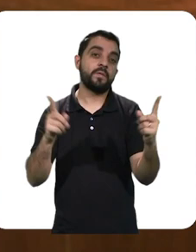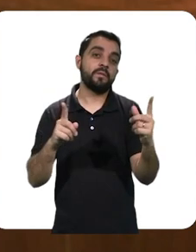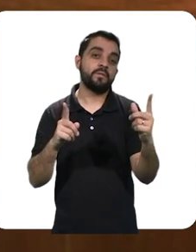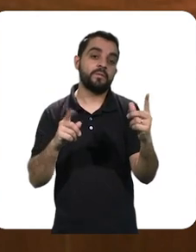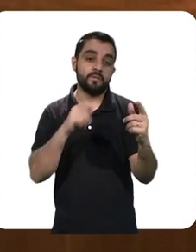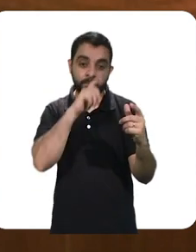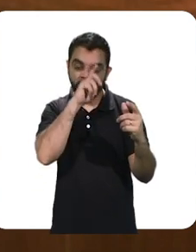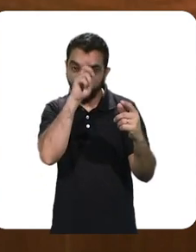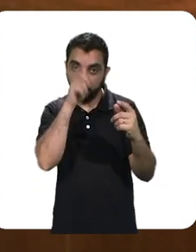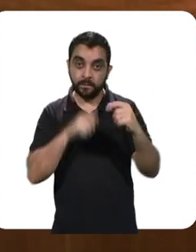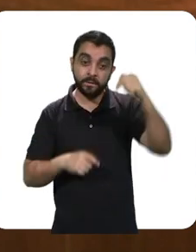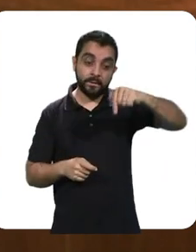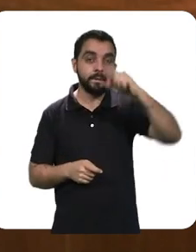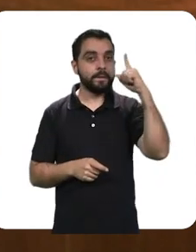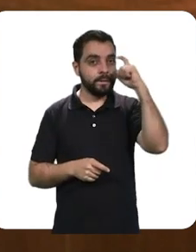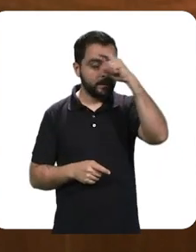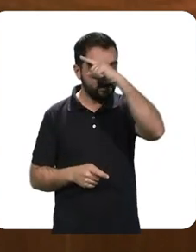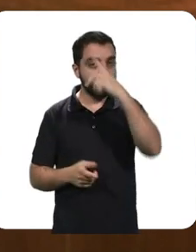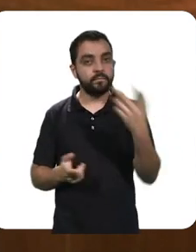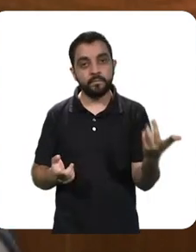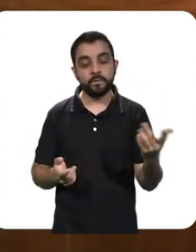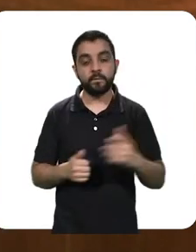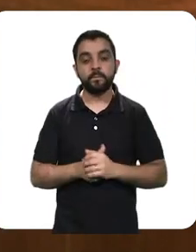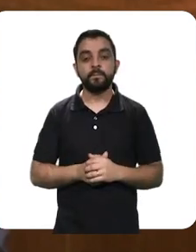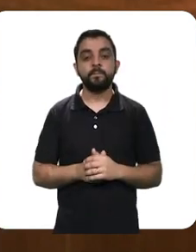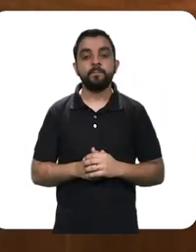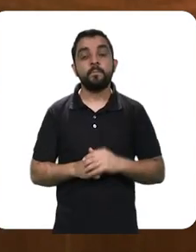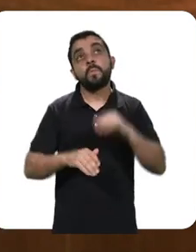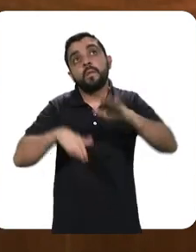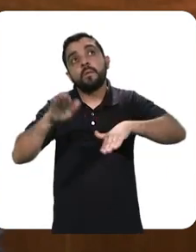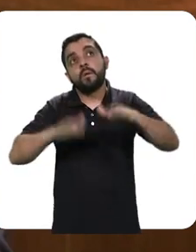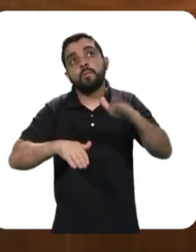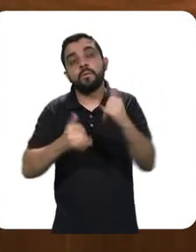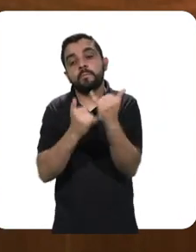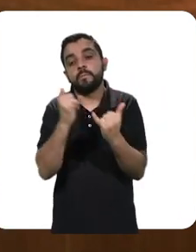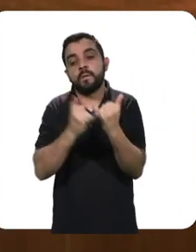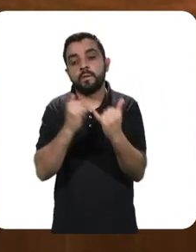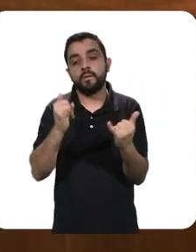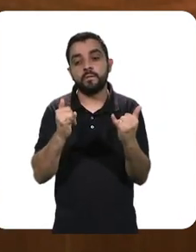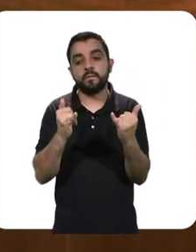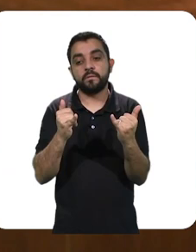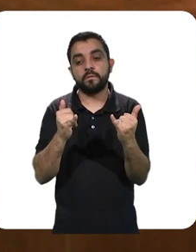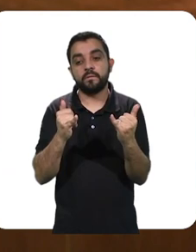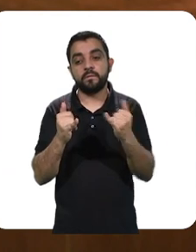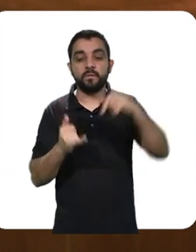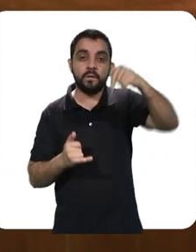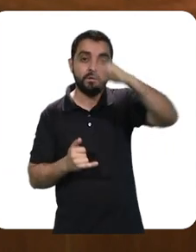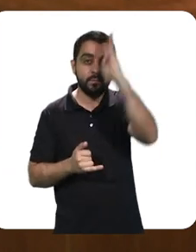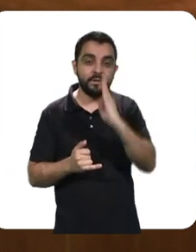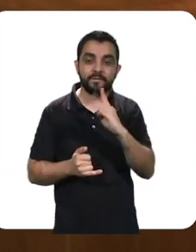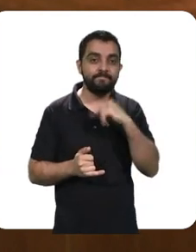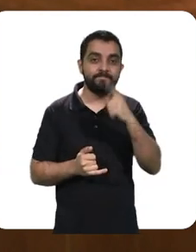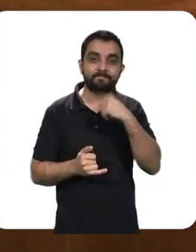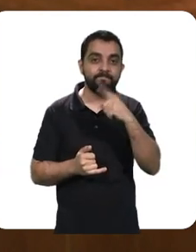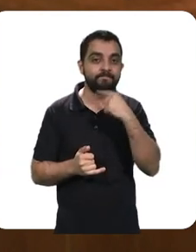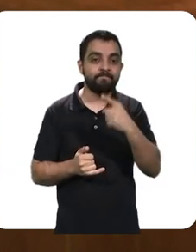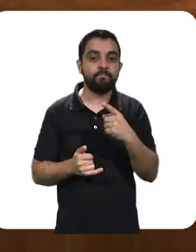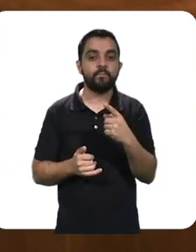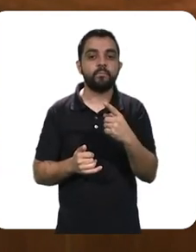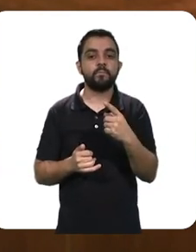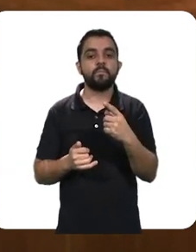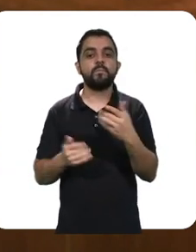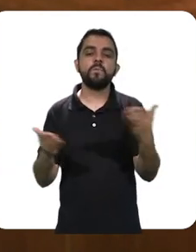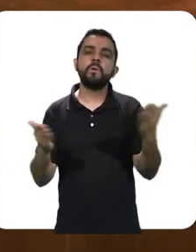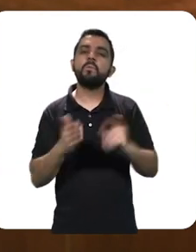fazer isso de uma maneira mais fácil, né? E aí, talvez me pareça isso uma realidade muito distante do Brasil. E aí, eu ia perguntar para a